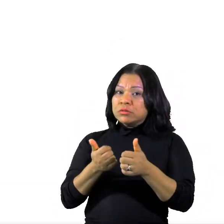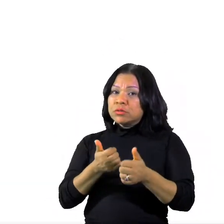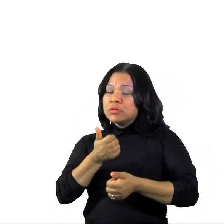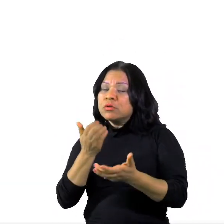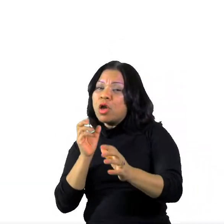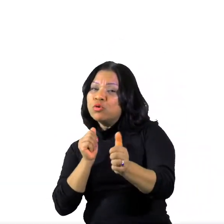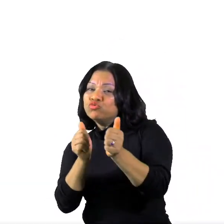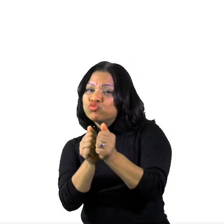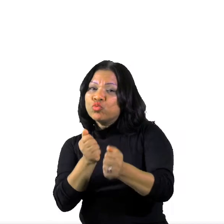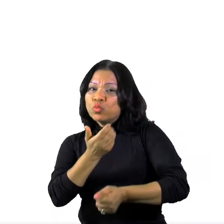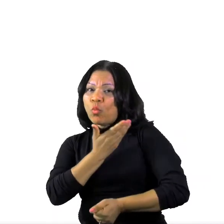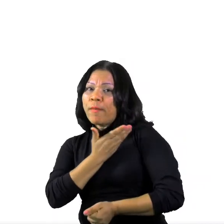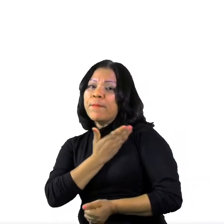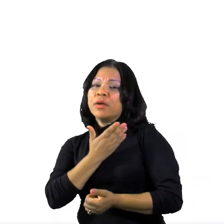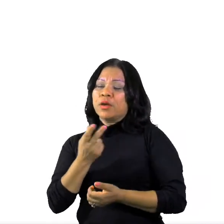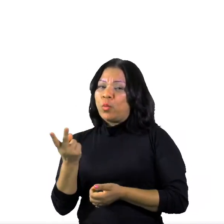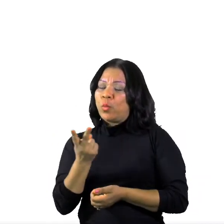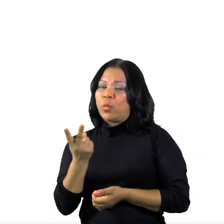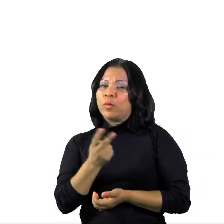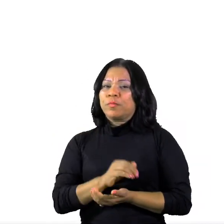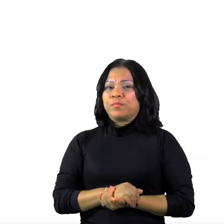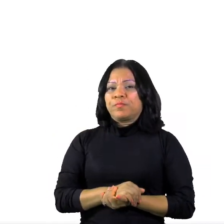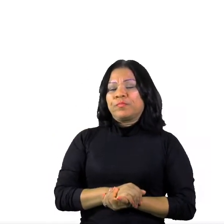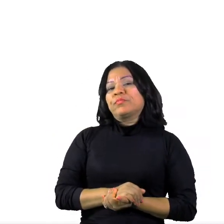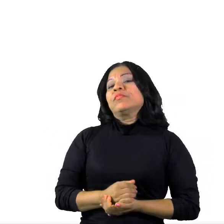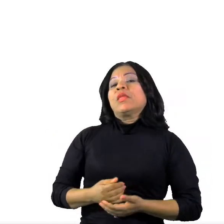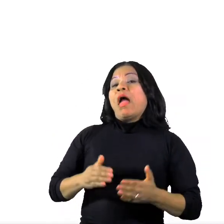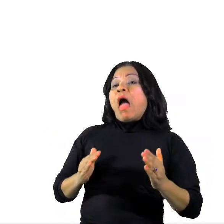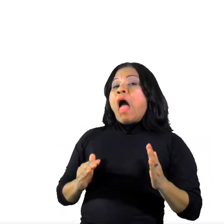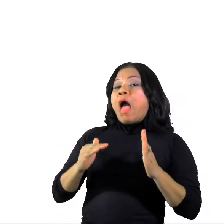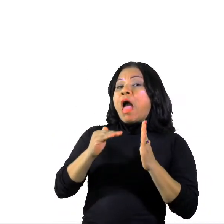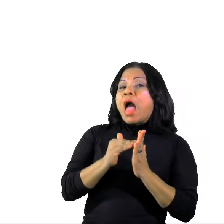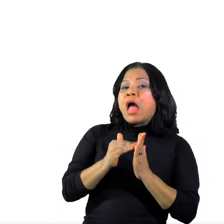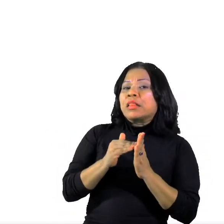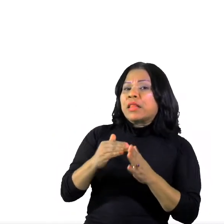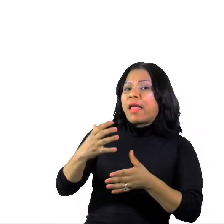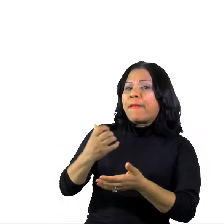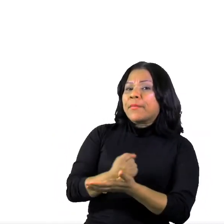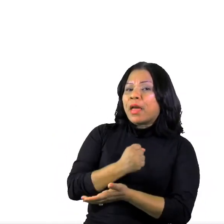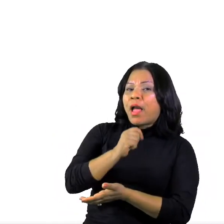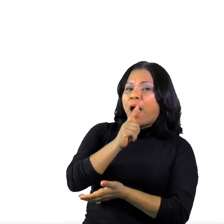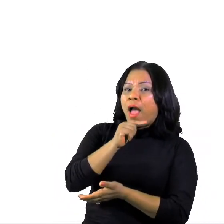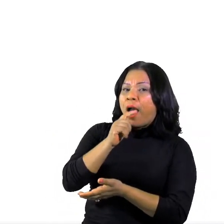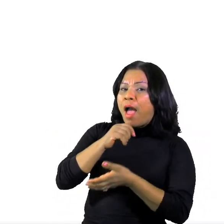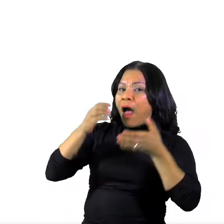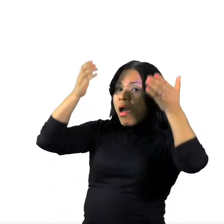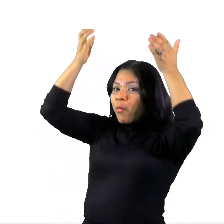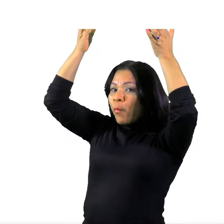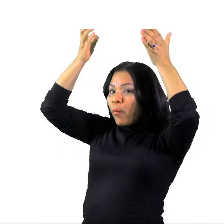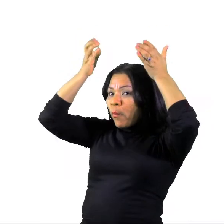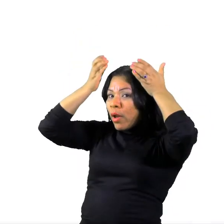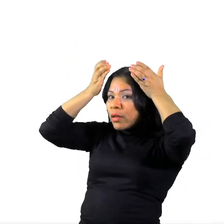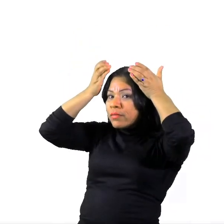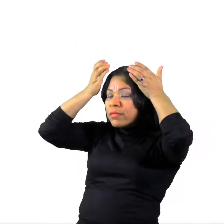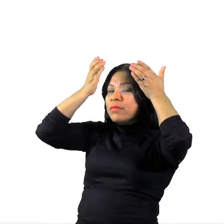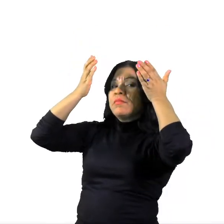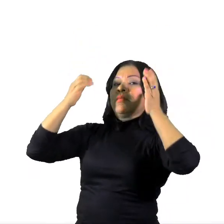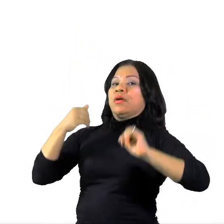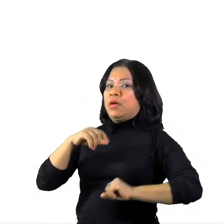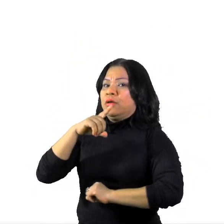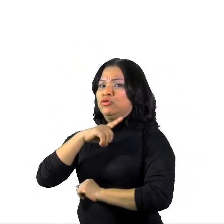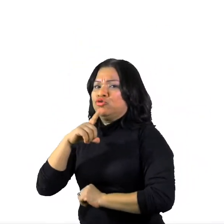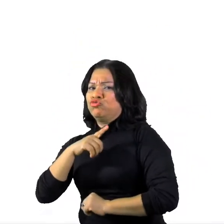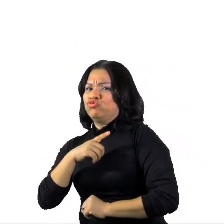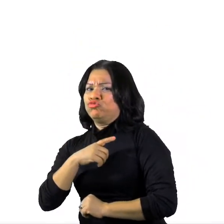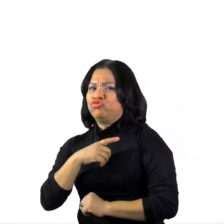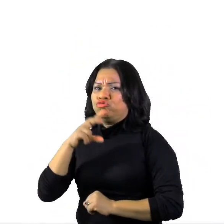Até mesmo pegar um balde de água na cacimba. Ouvíamos histórias de pessoas que morriam